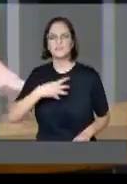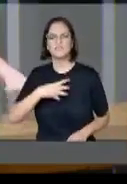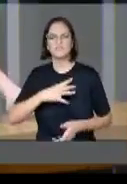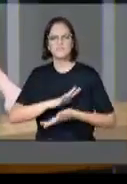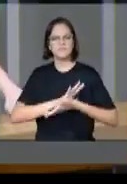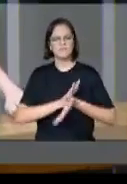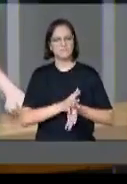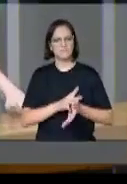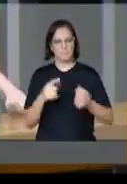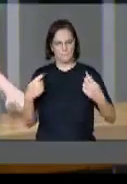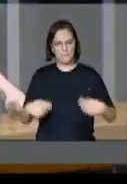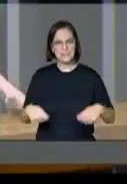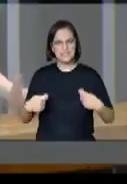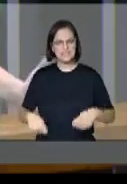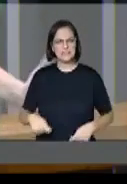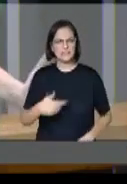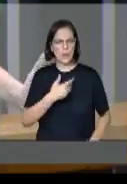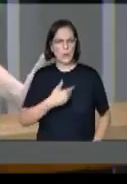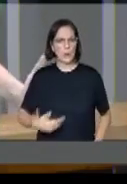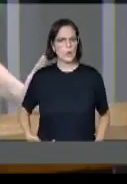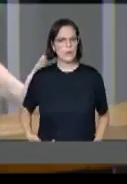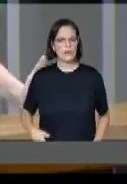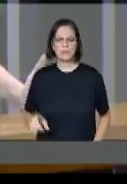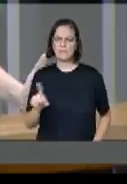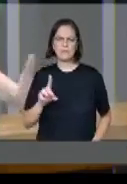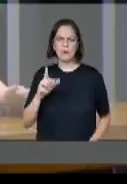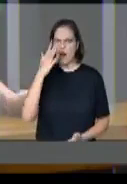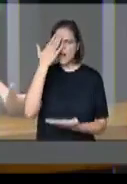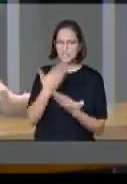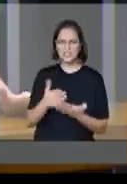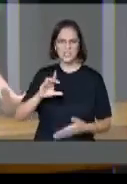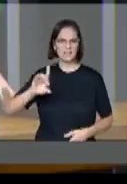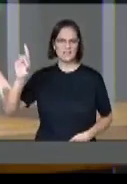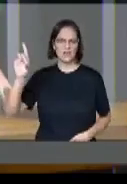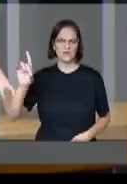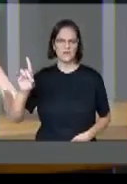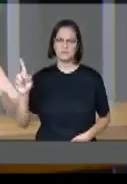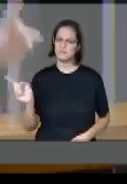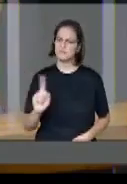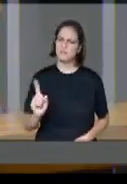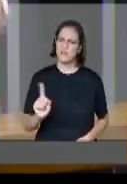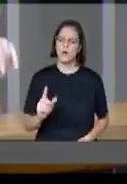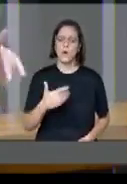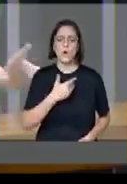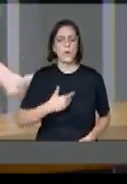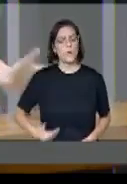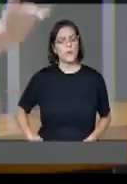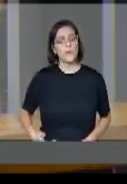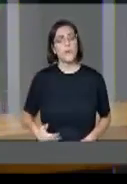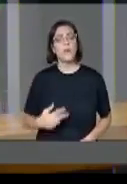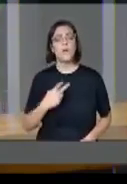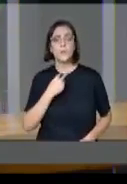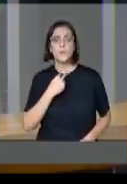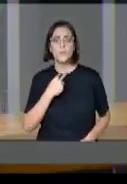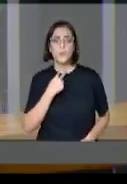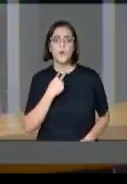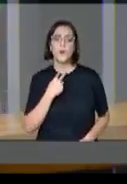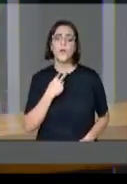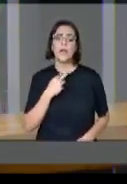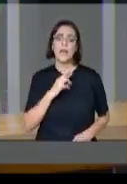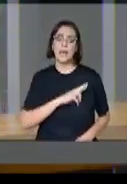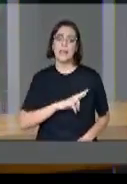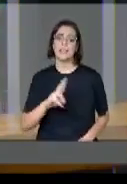Estado tivesse que ser ateu, quando na verdade o Estado não é ateu. Ele pode não ter religião, é